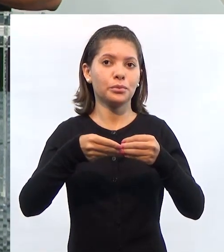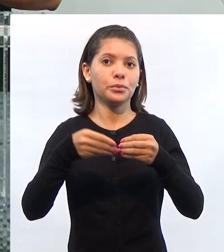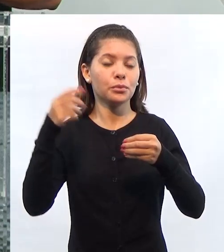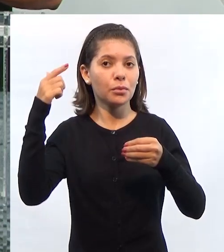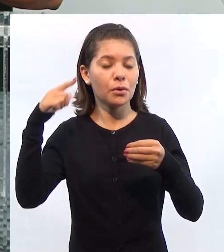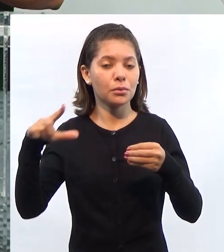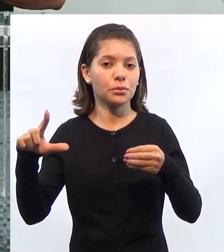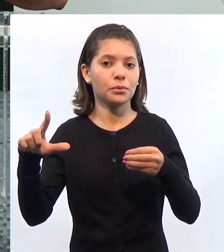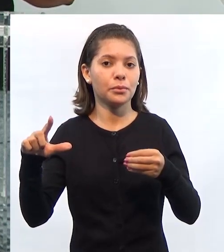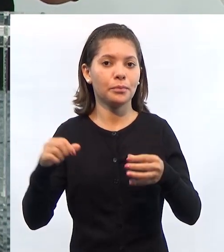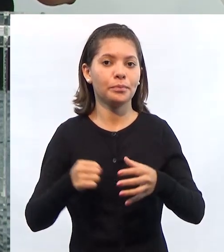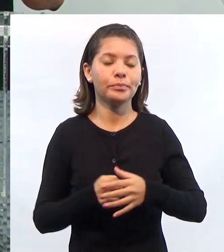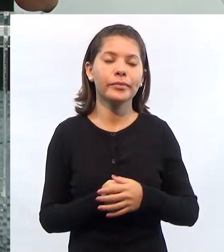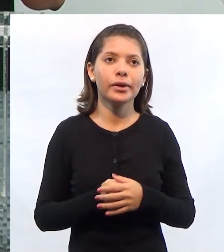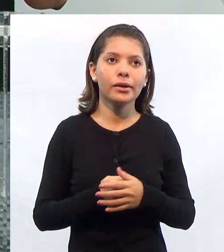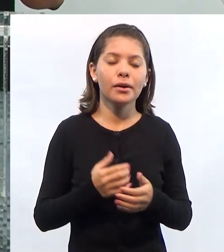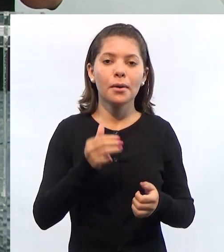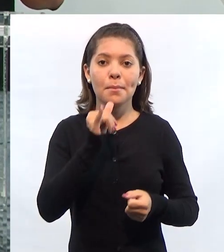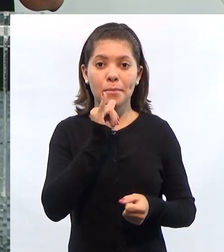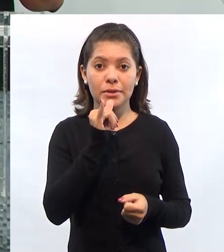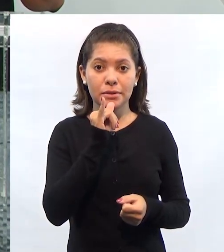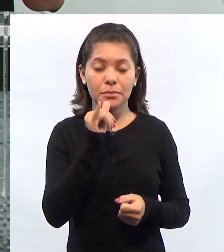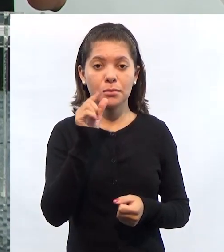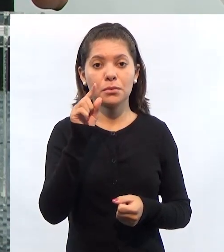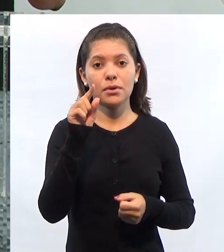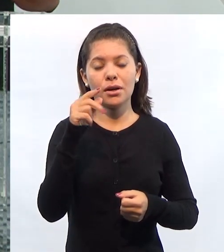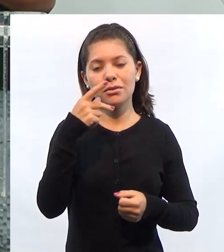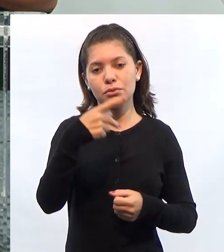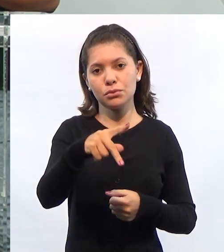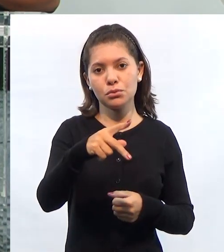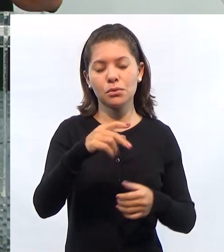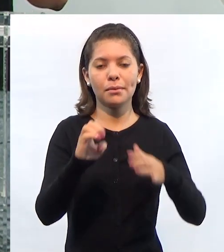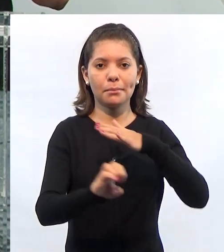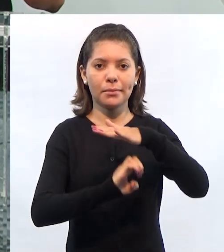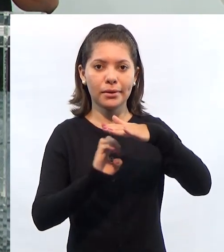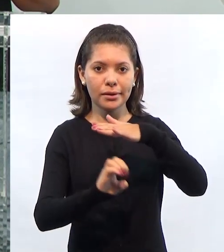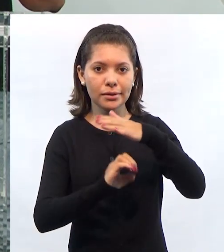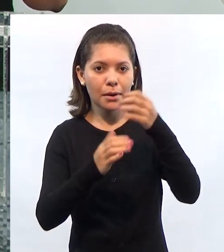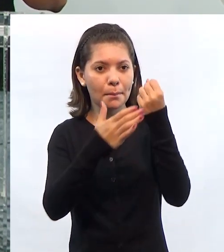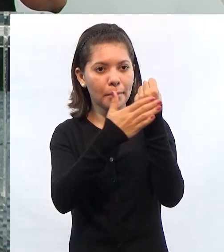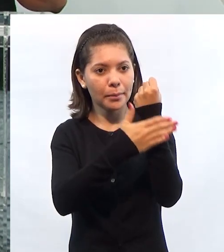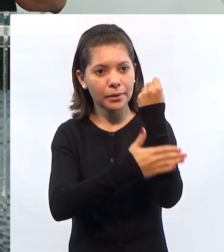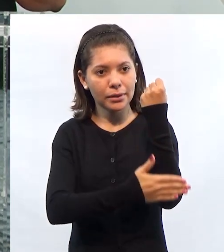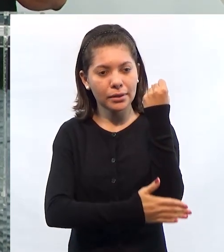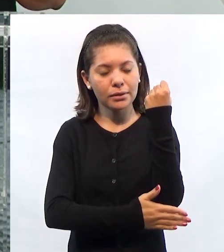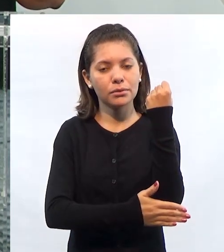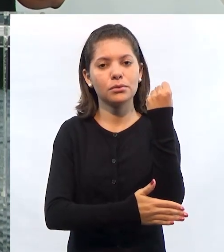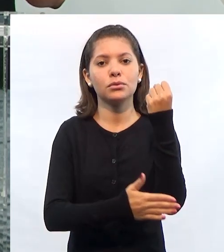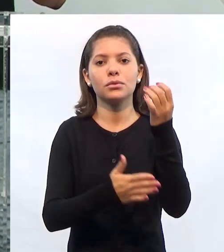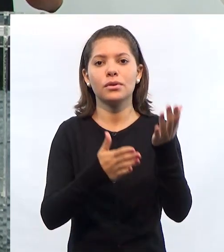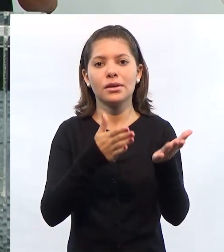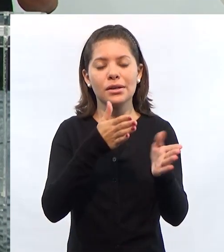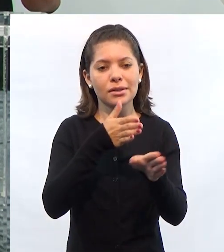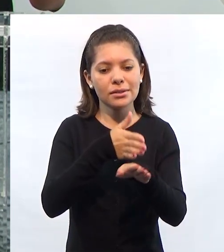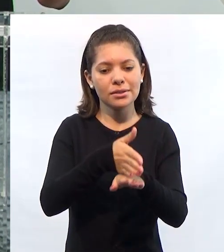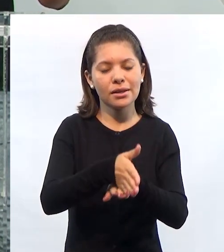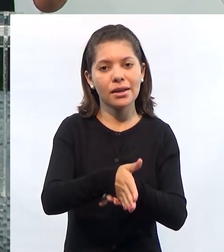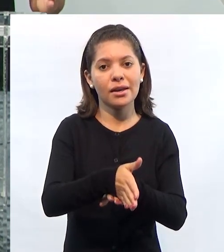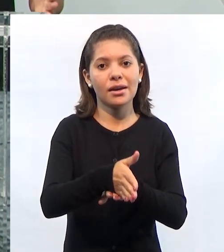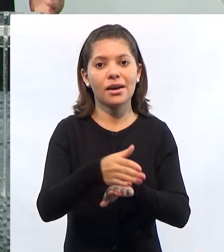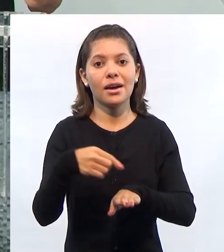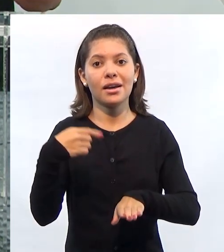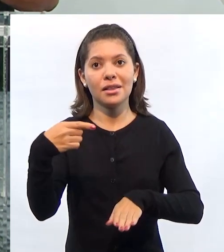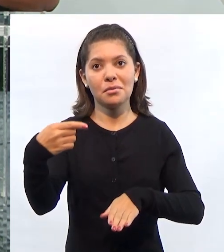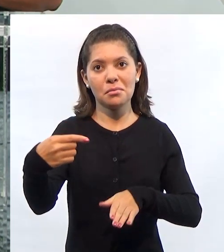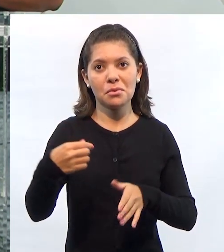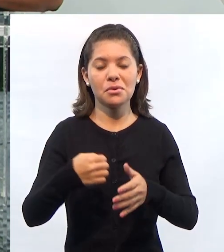componente. Digamos que a sua empresa pega madeira, serra, plana, lixa e faz